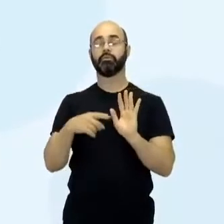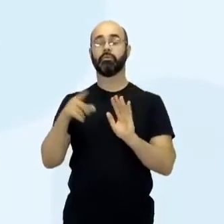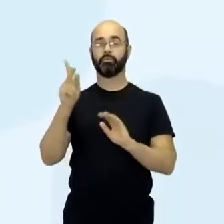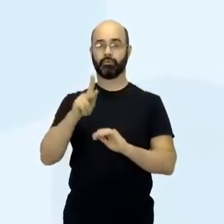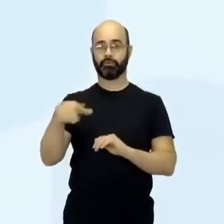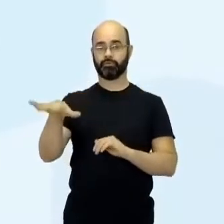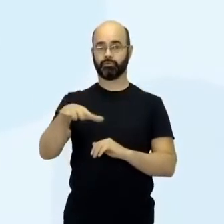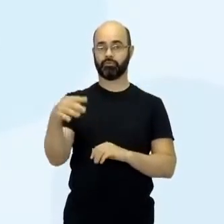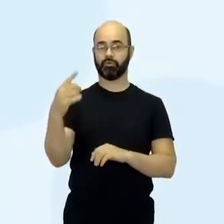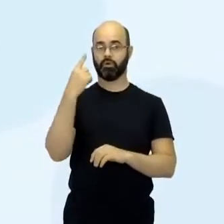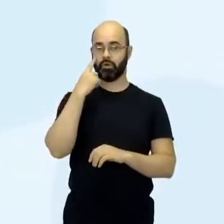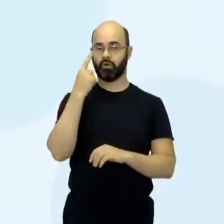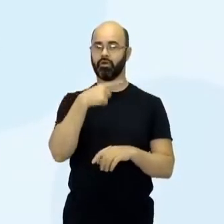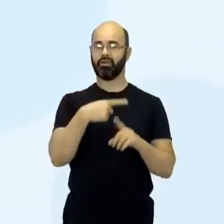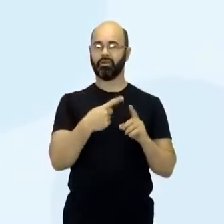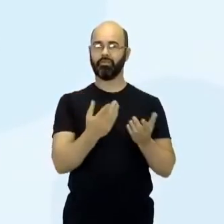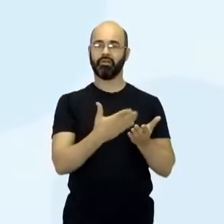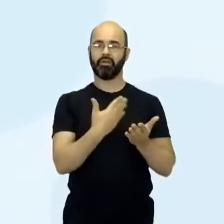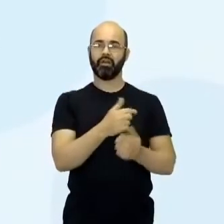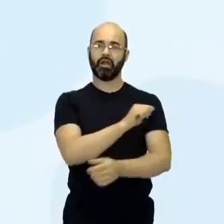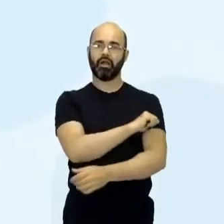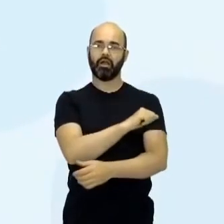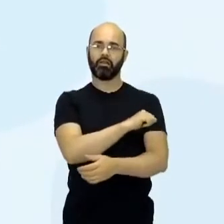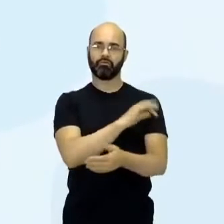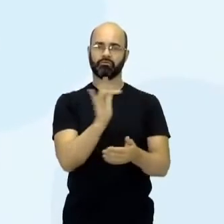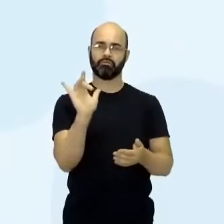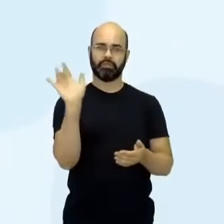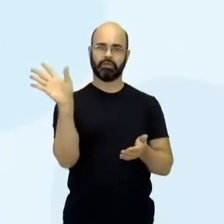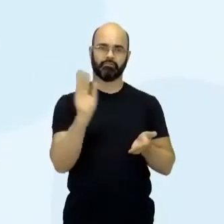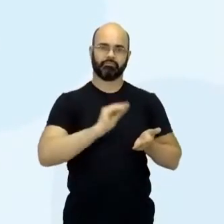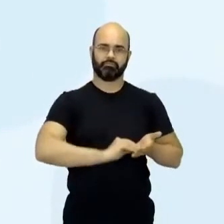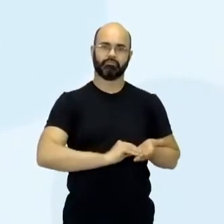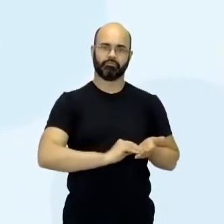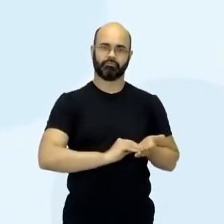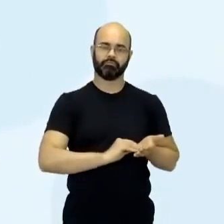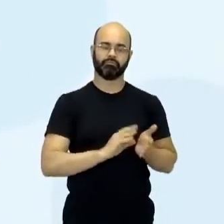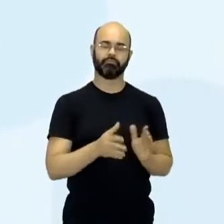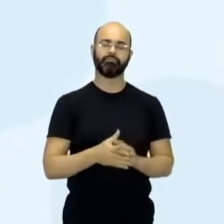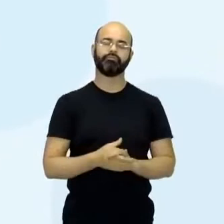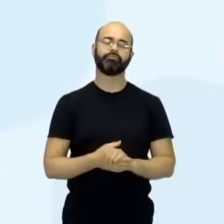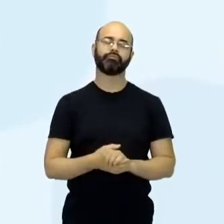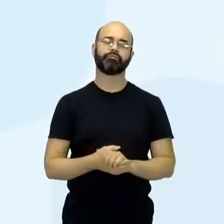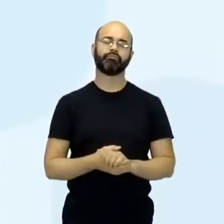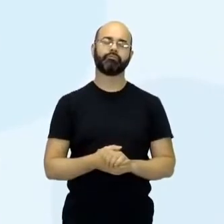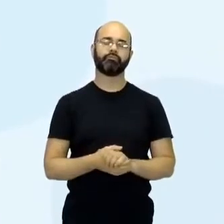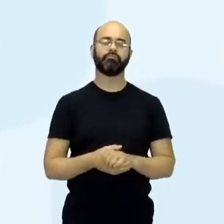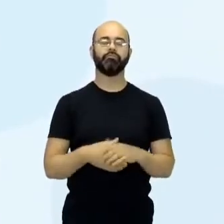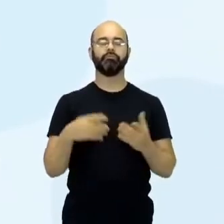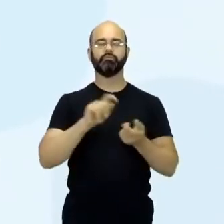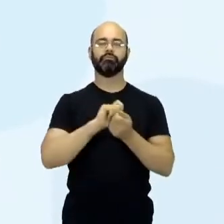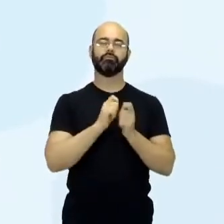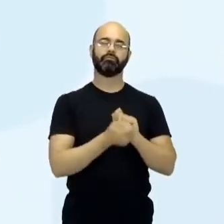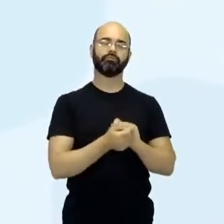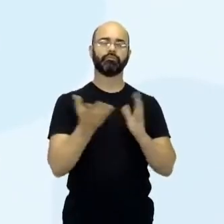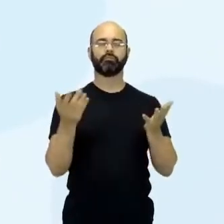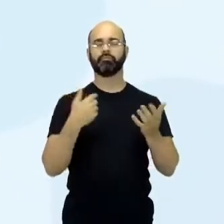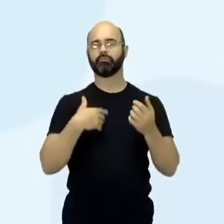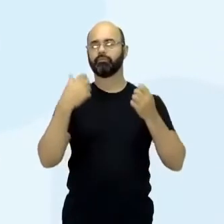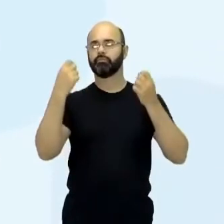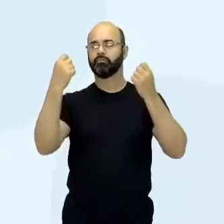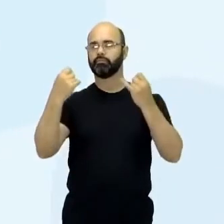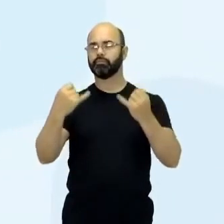ele está no caderno do aluno, né? Ele é um material adaptado aí para o caderno do aluno, então a minha fala ela é